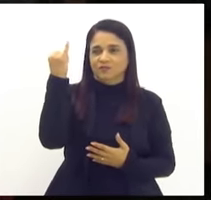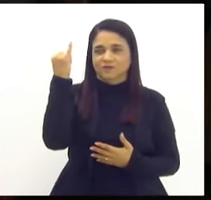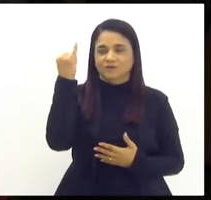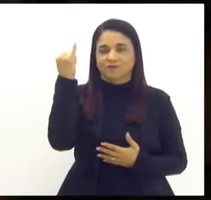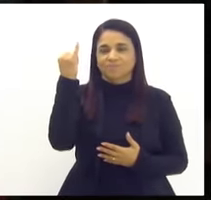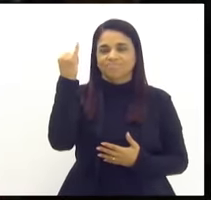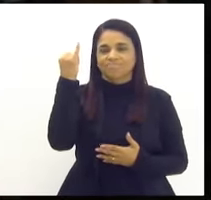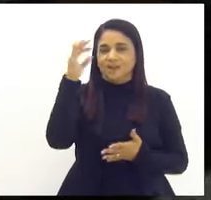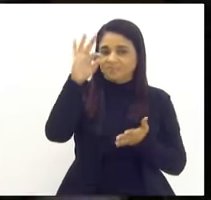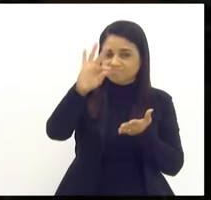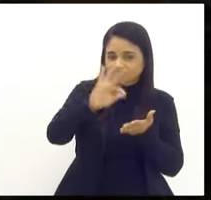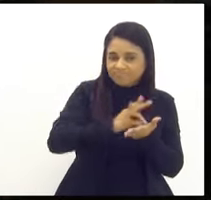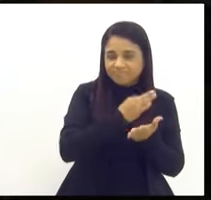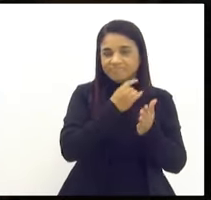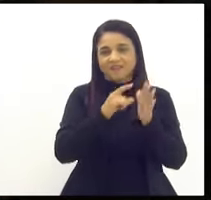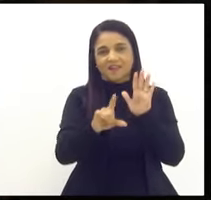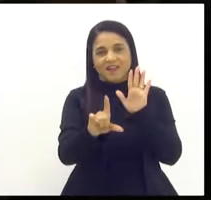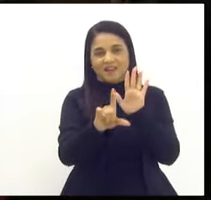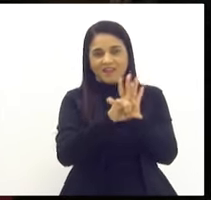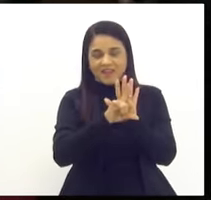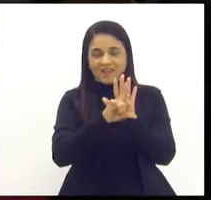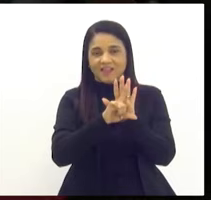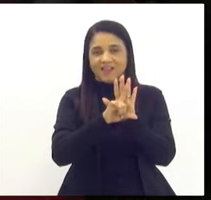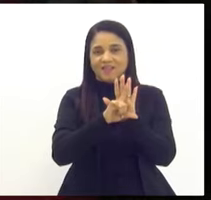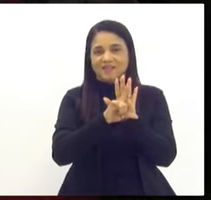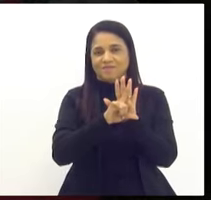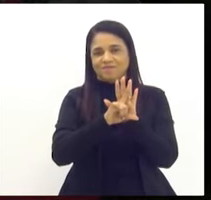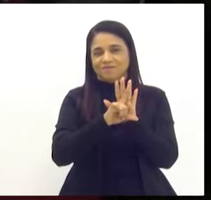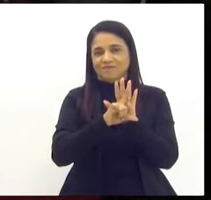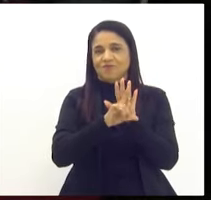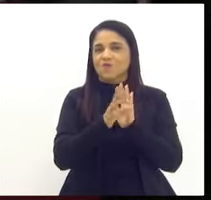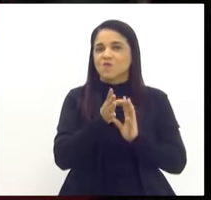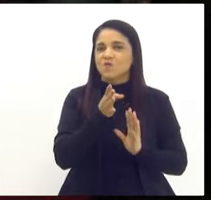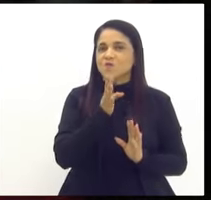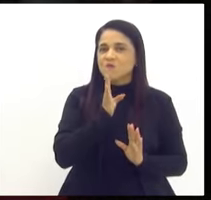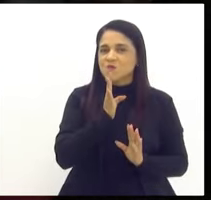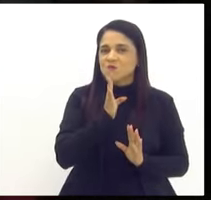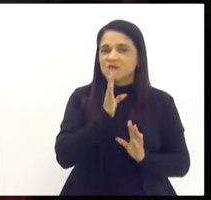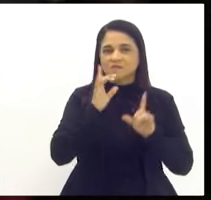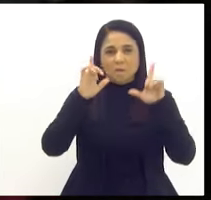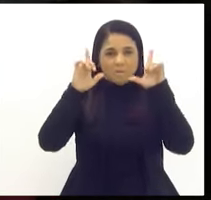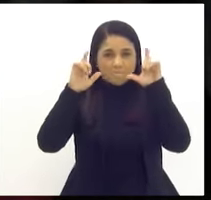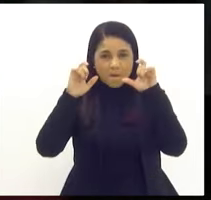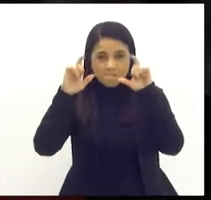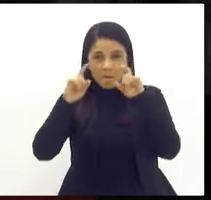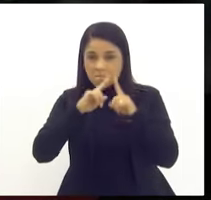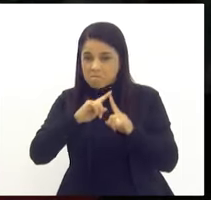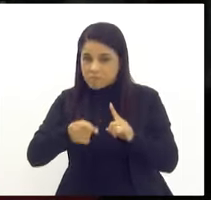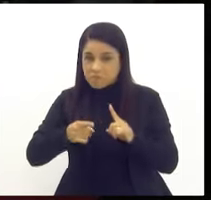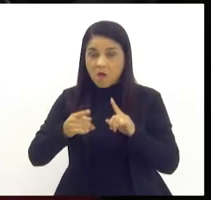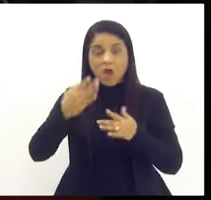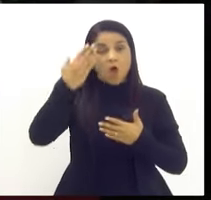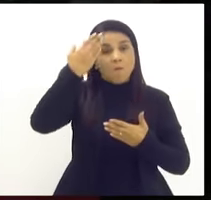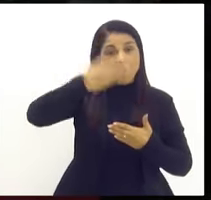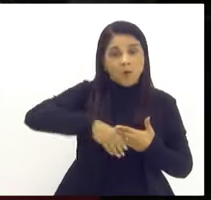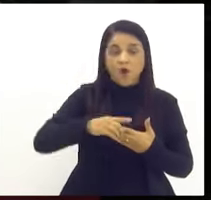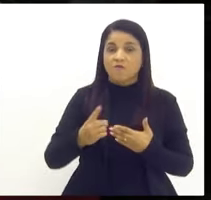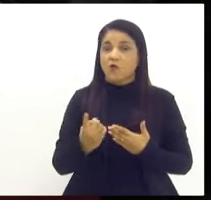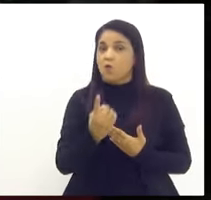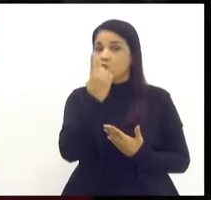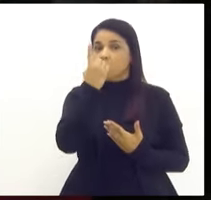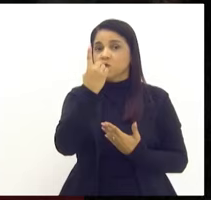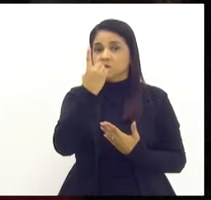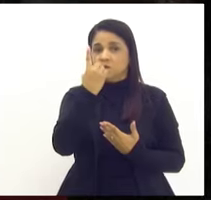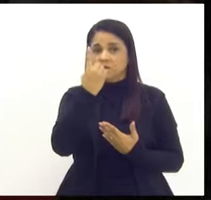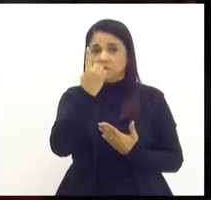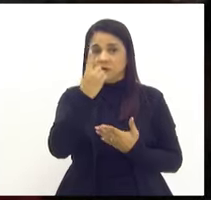sanção da lei que Veda aí o reconhecimento fotográfico como única prova exclusiva para